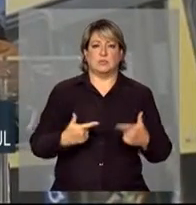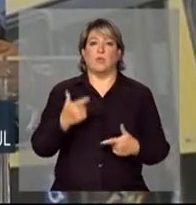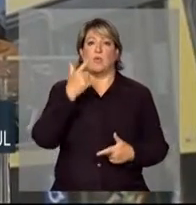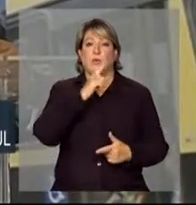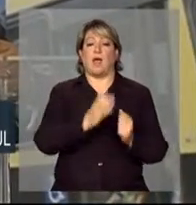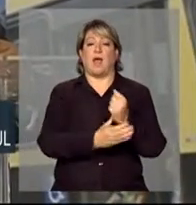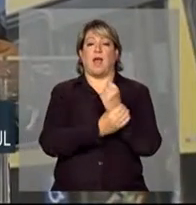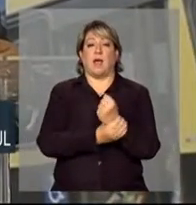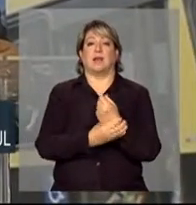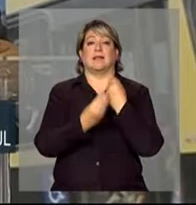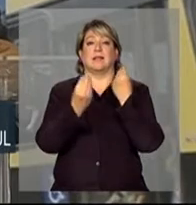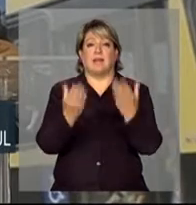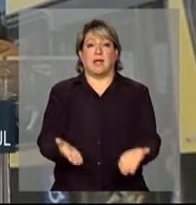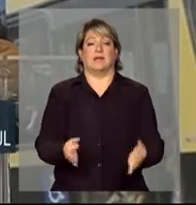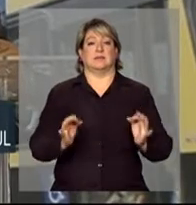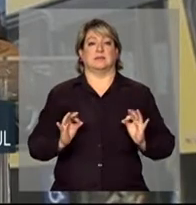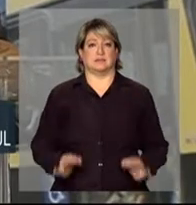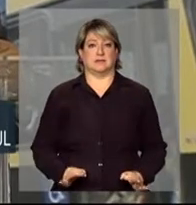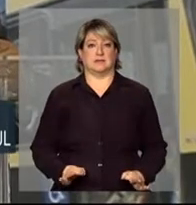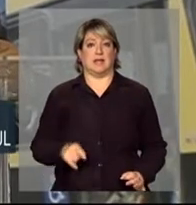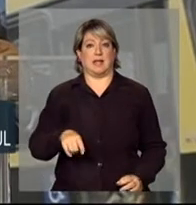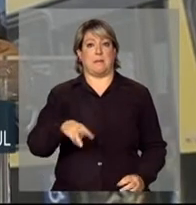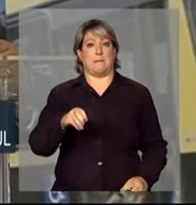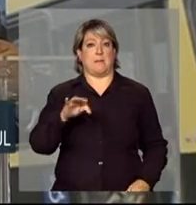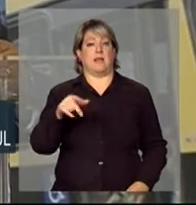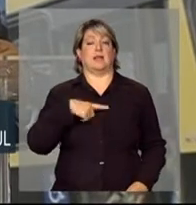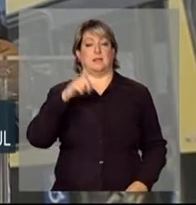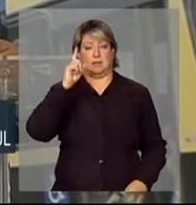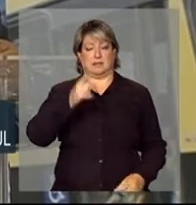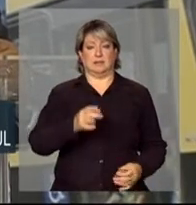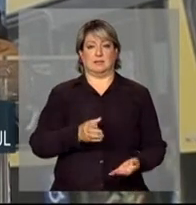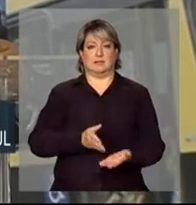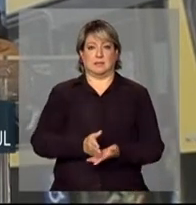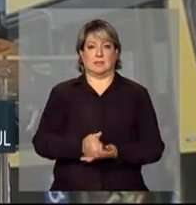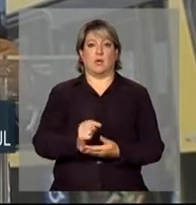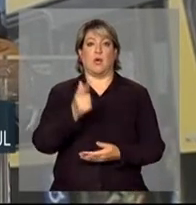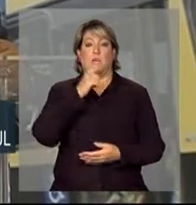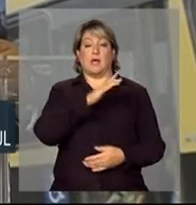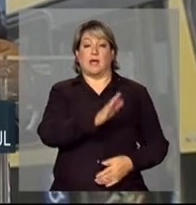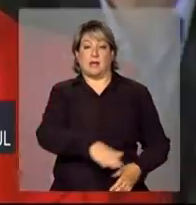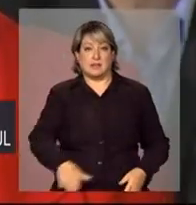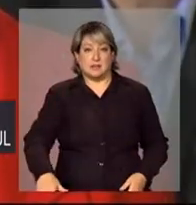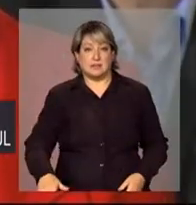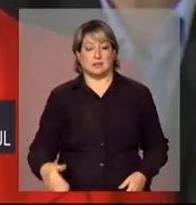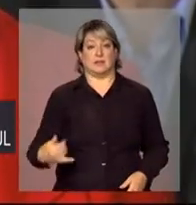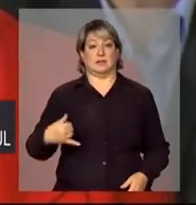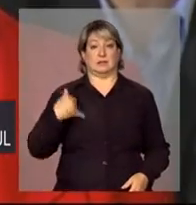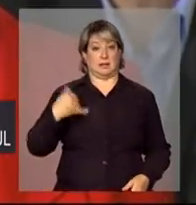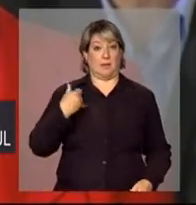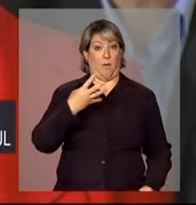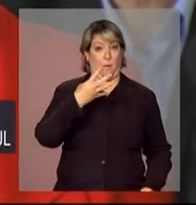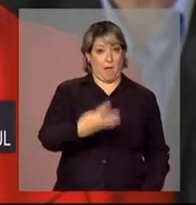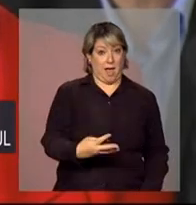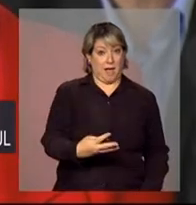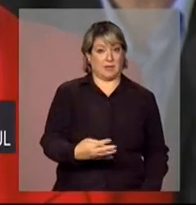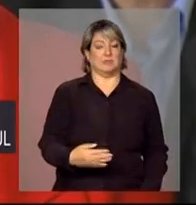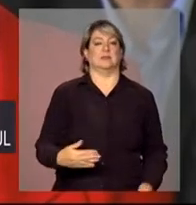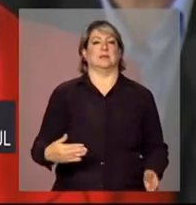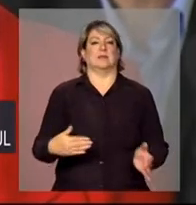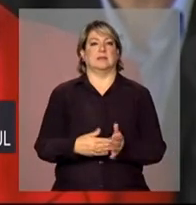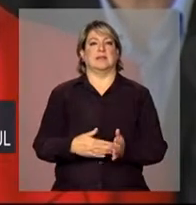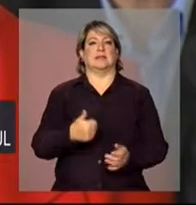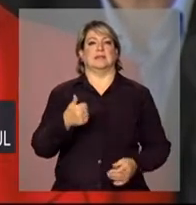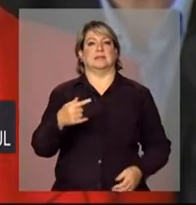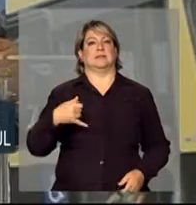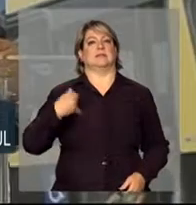possamos atender essa meta que está determinada, que é acesso às crianças a partir dos 4 anos e dos jovens ao